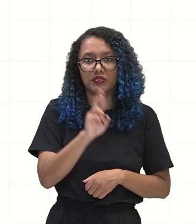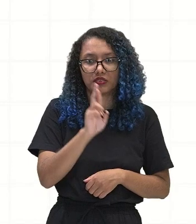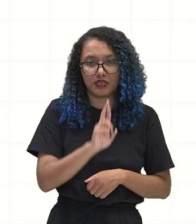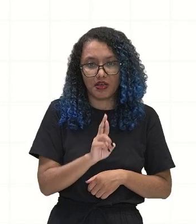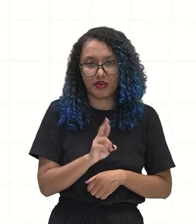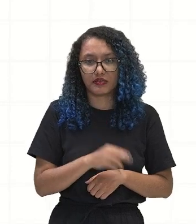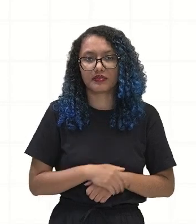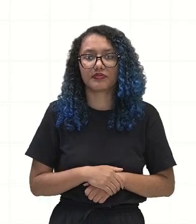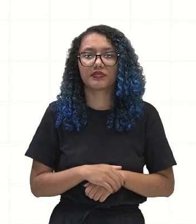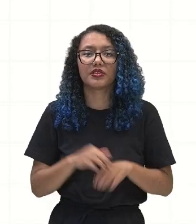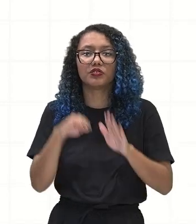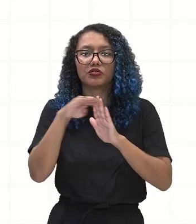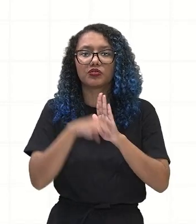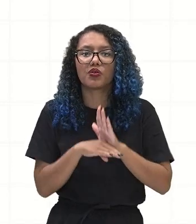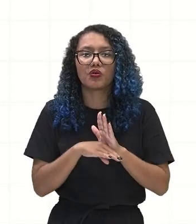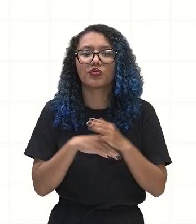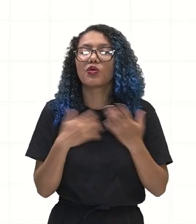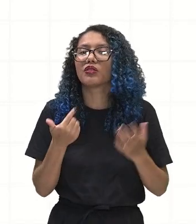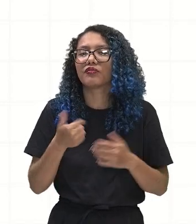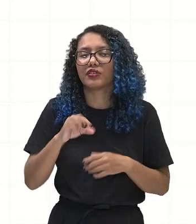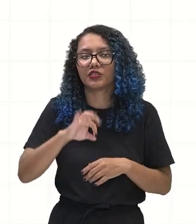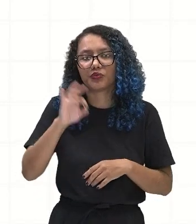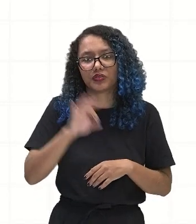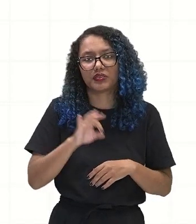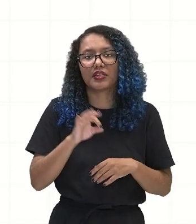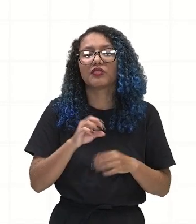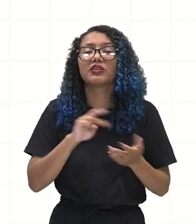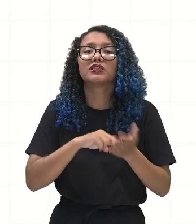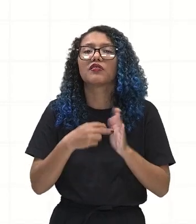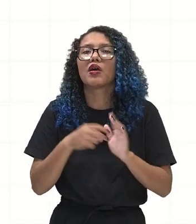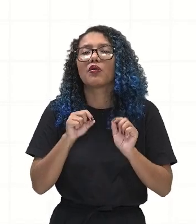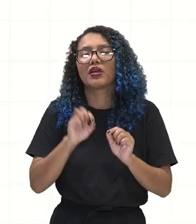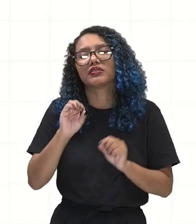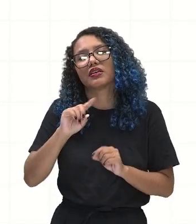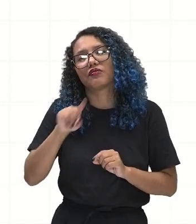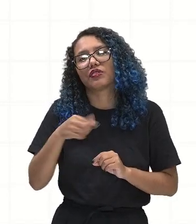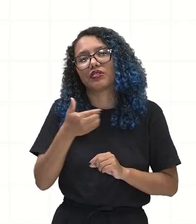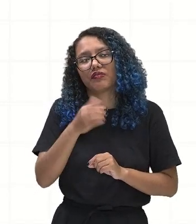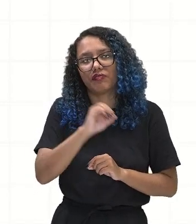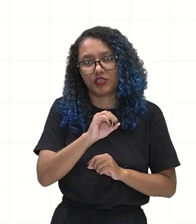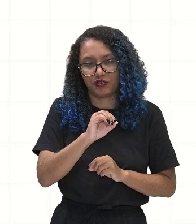não fizemos os cálculos agora, ó. O que é 20%? É 20